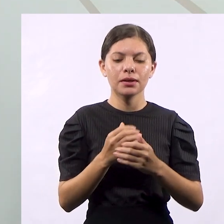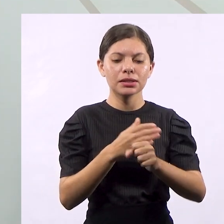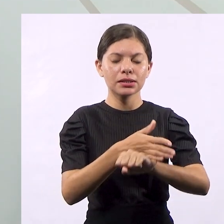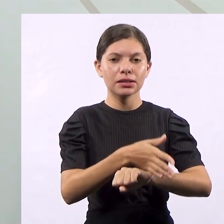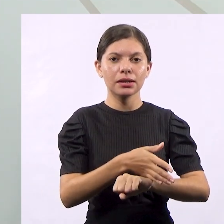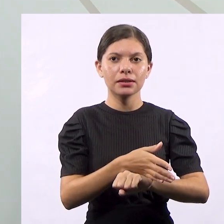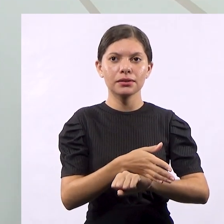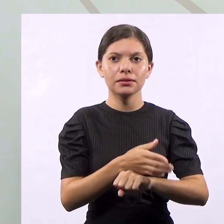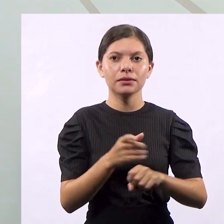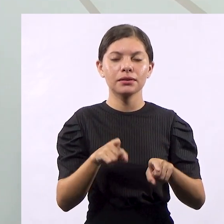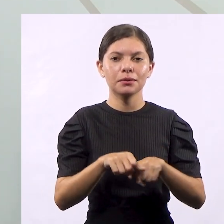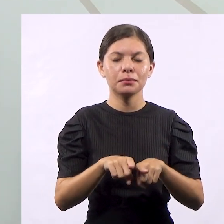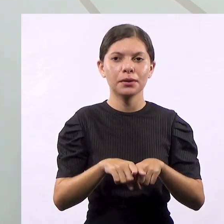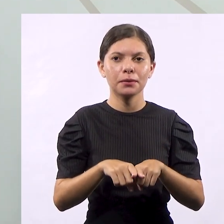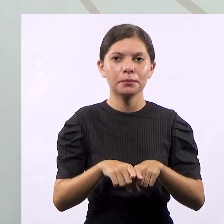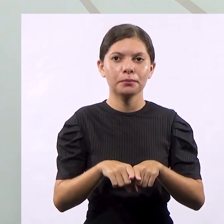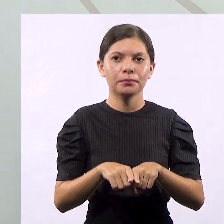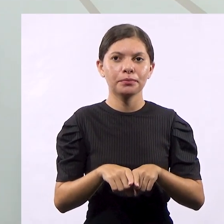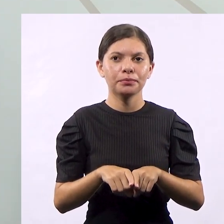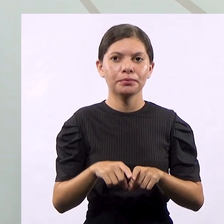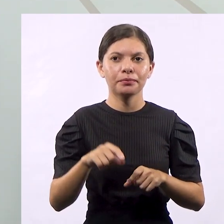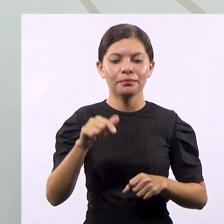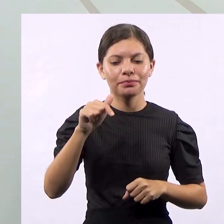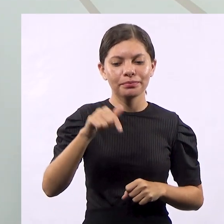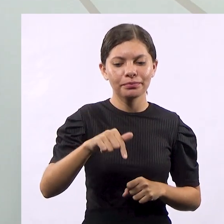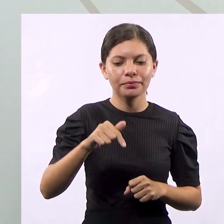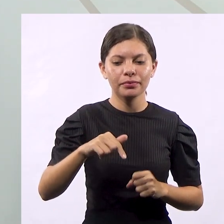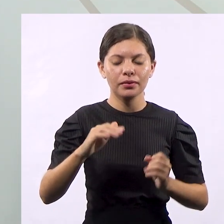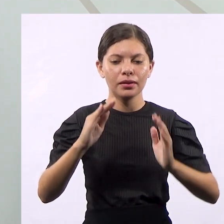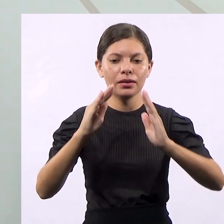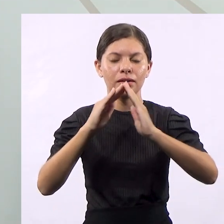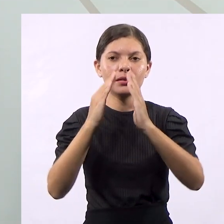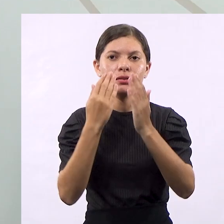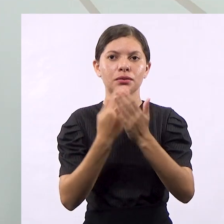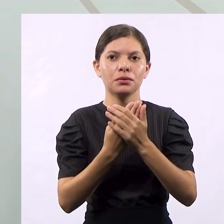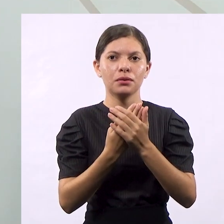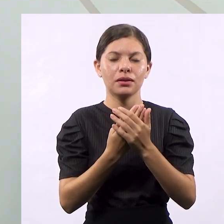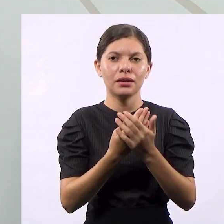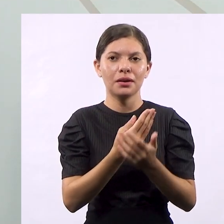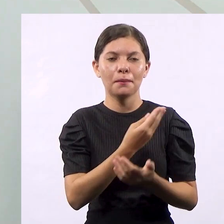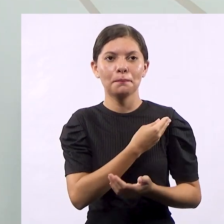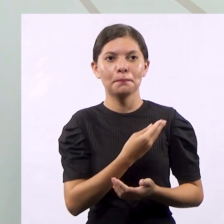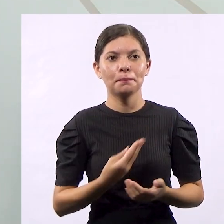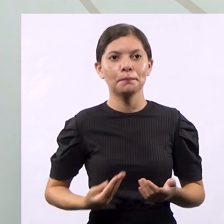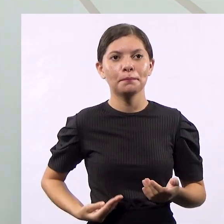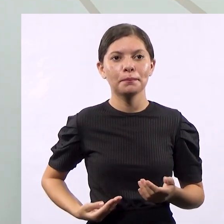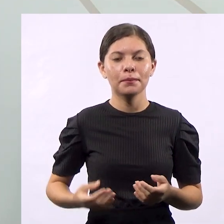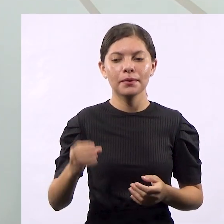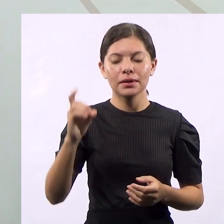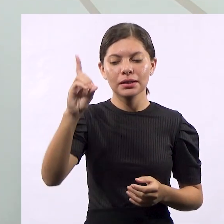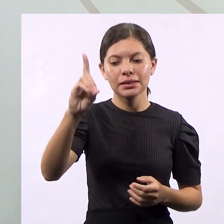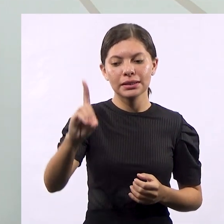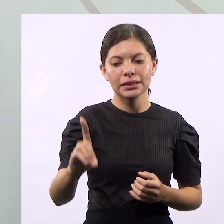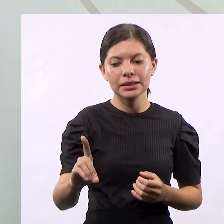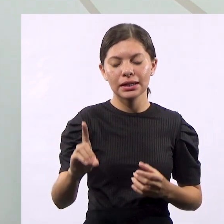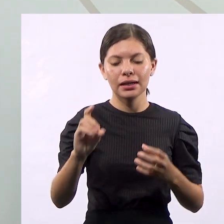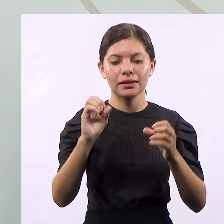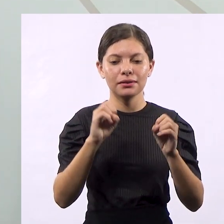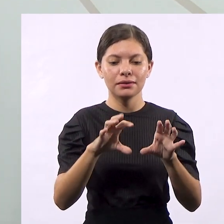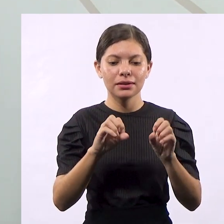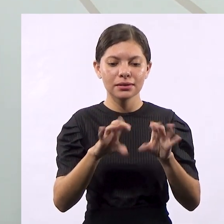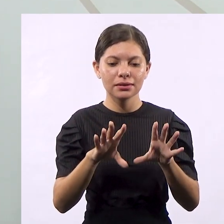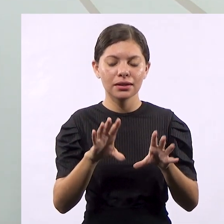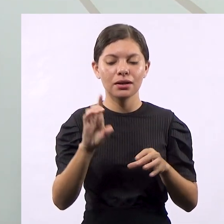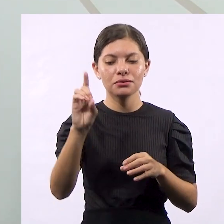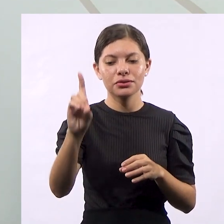dar o acesso, a permanência e o êxito. Então, assim, a escola pública é direito à educação é um direito